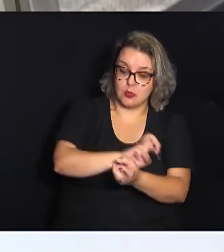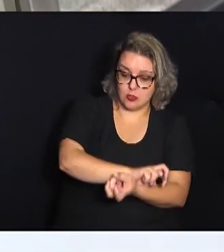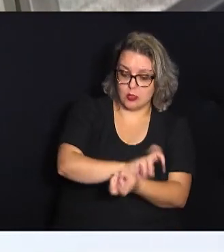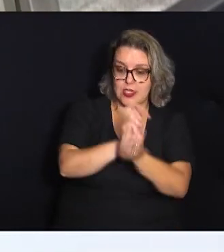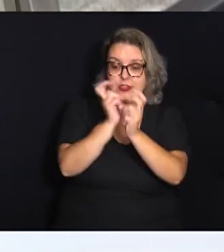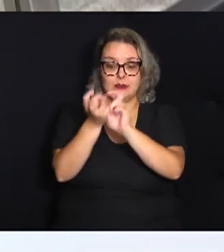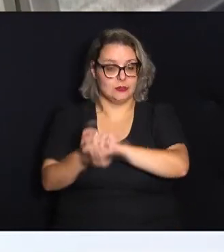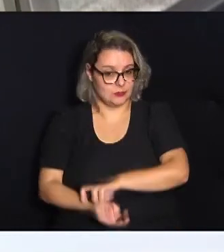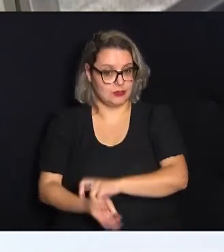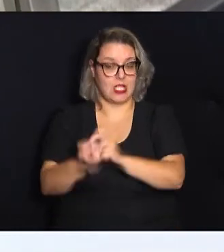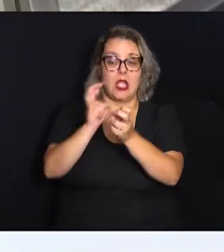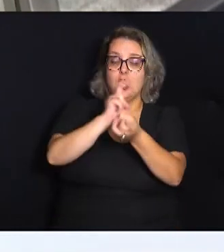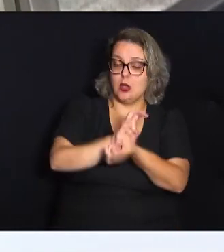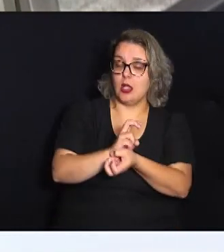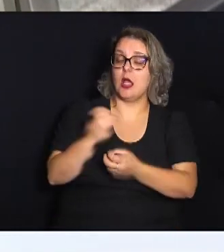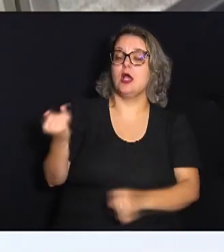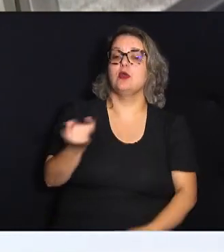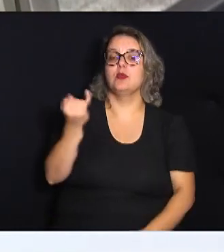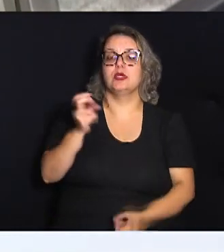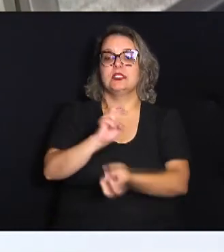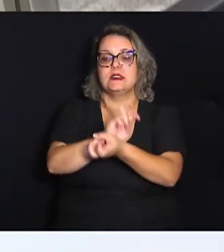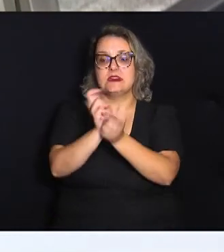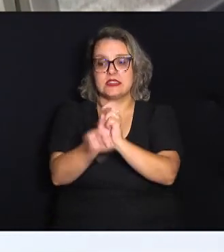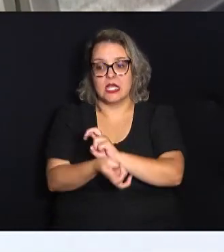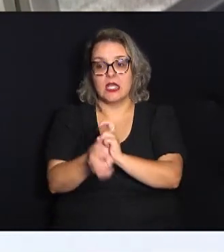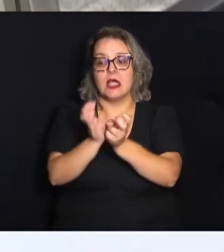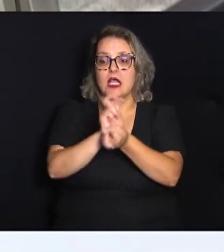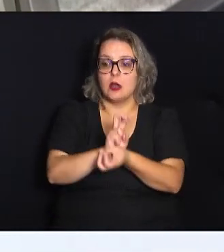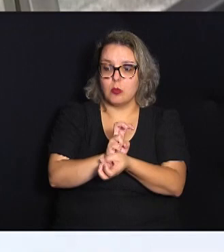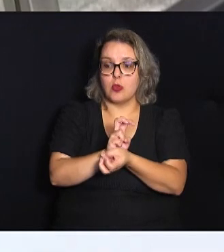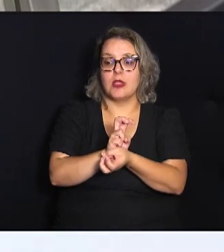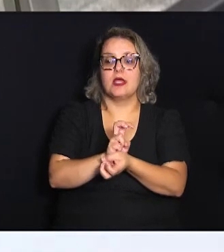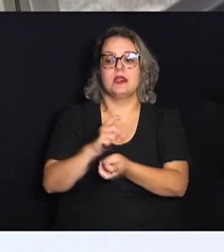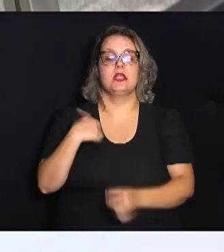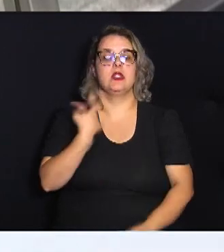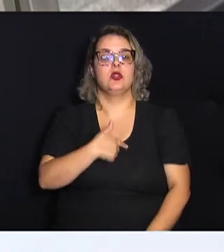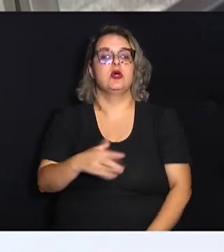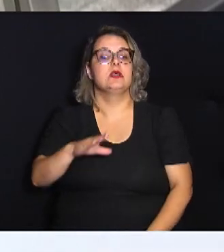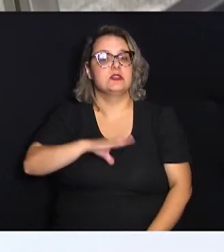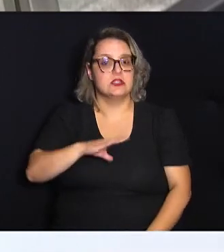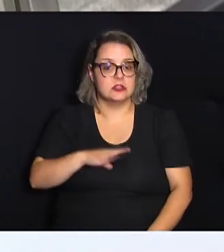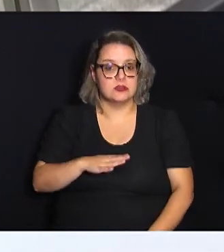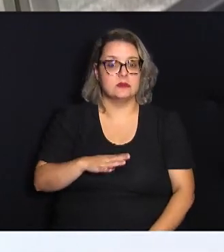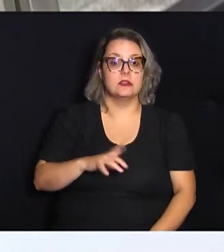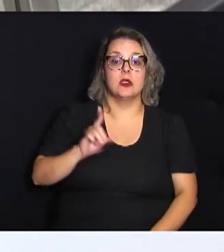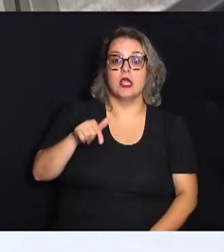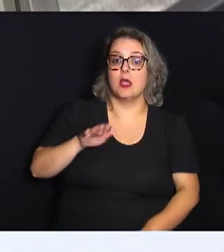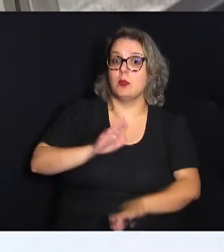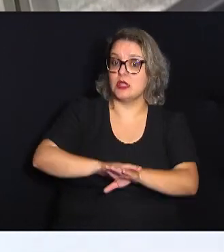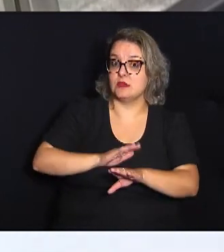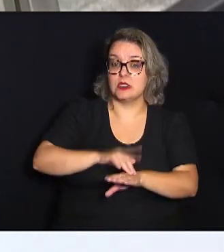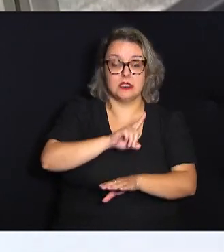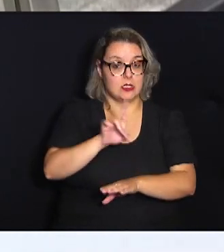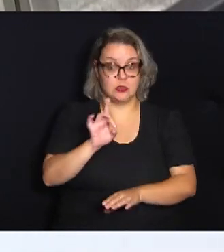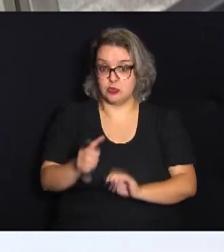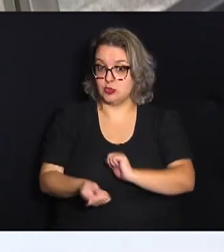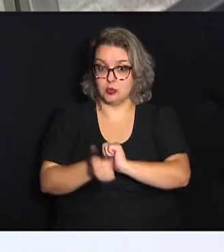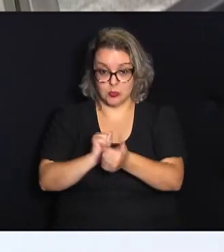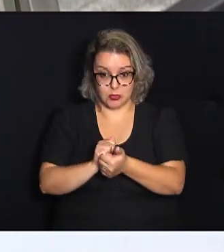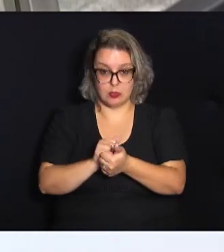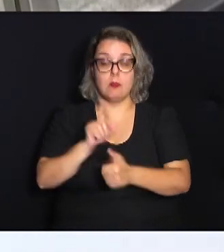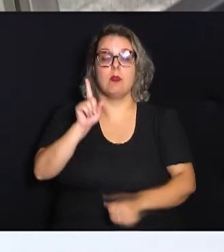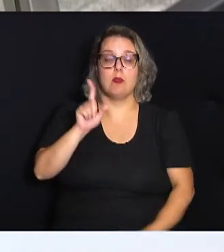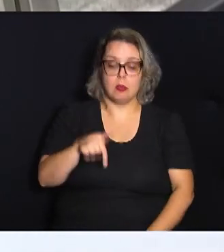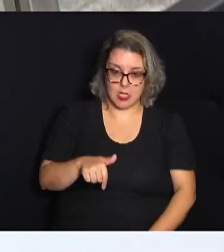importância da capoeira na nossa cidade. A capoeira, ela é uma atividade não só de esportes, mas ela é uma atividade da